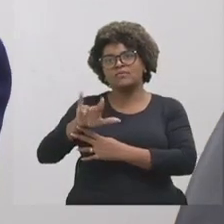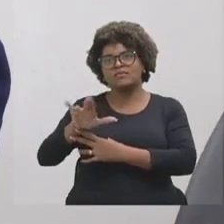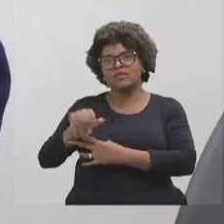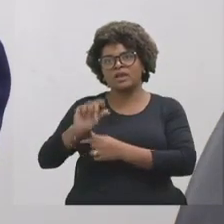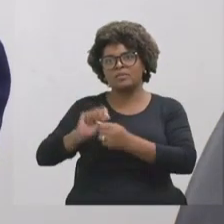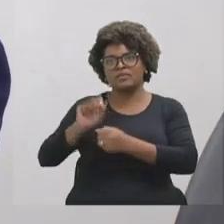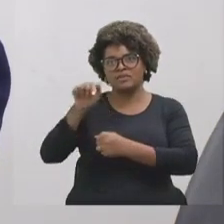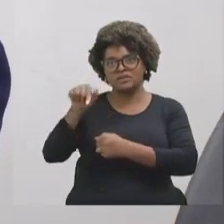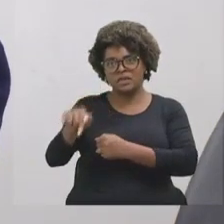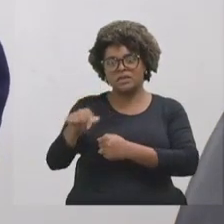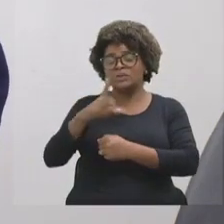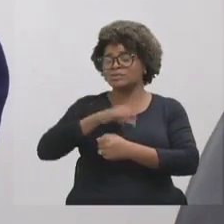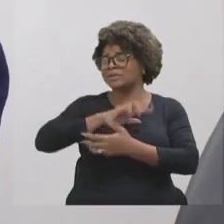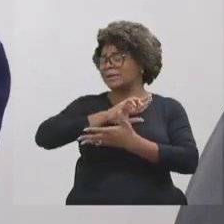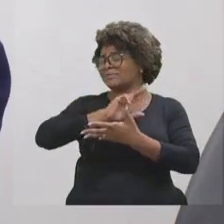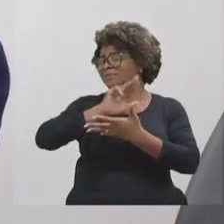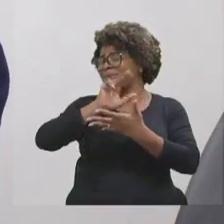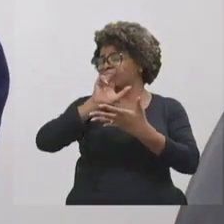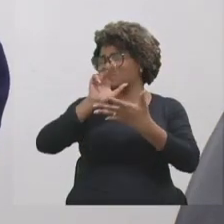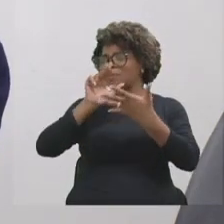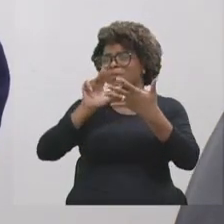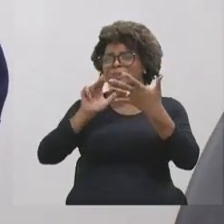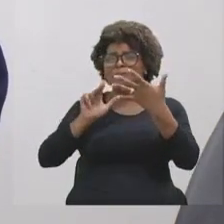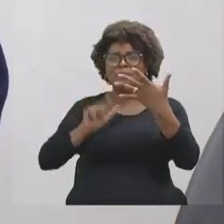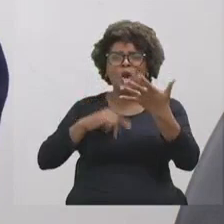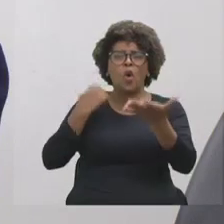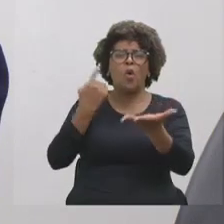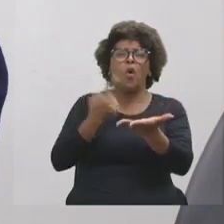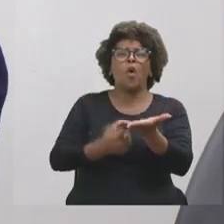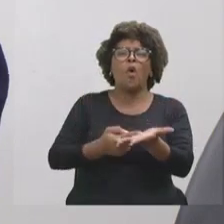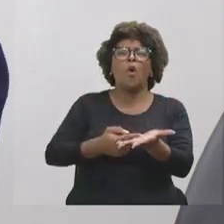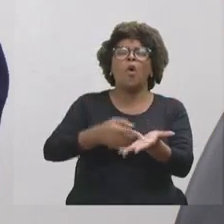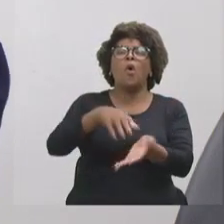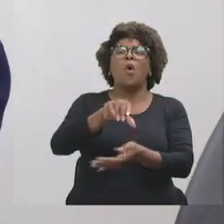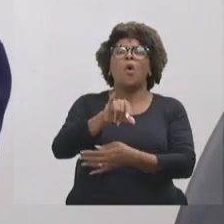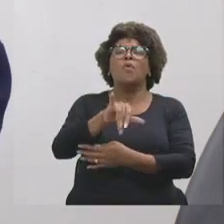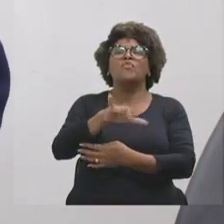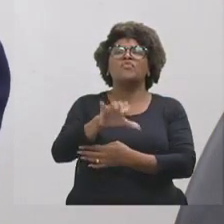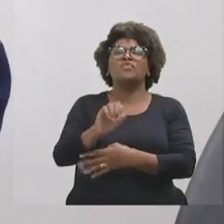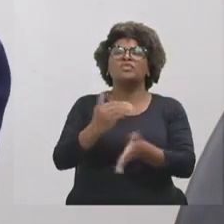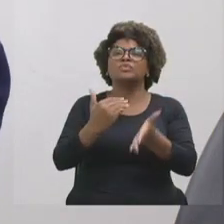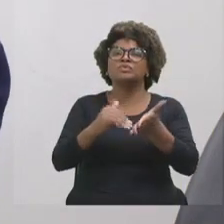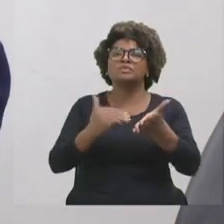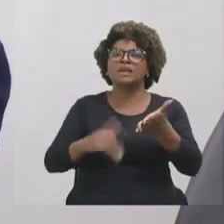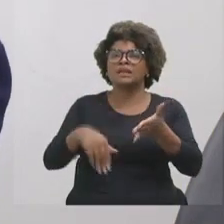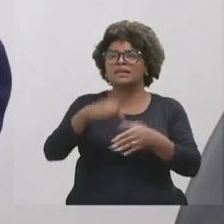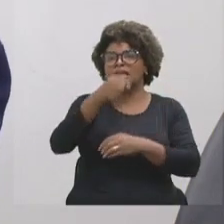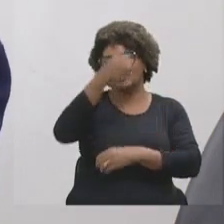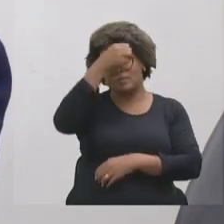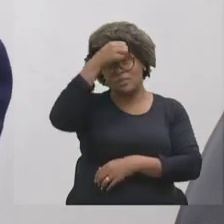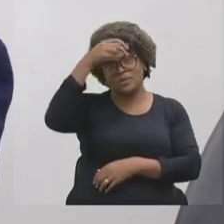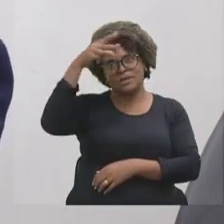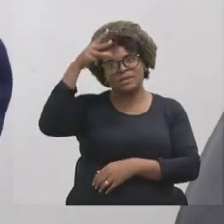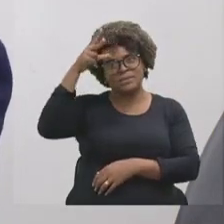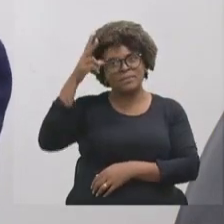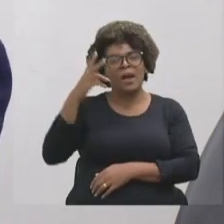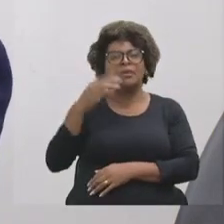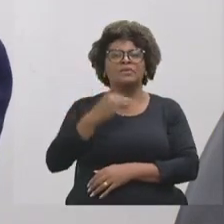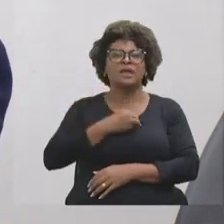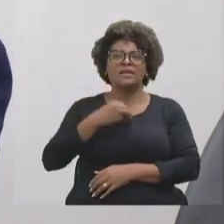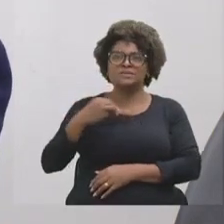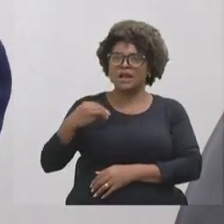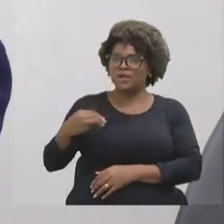essa é a palavra dezenas de ofícios o secretários municipais de saúde falando da negligência da gestão e para colocar